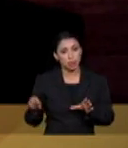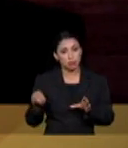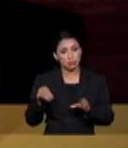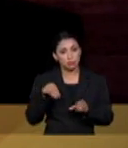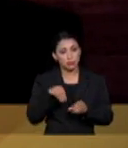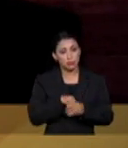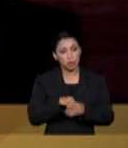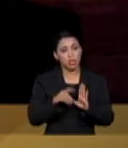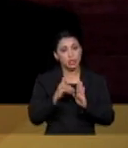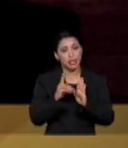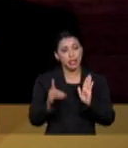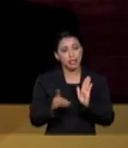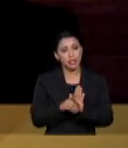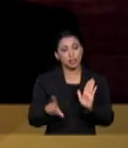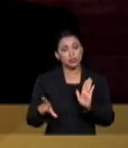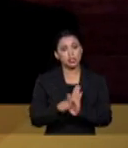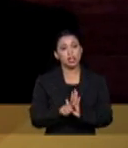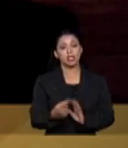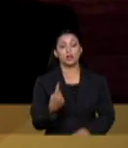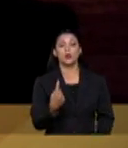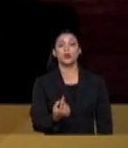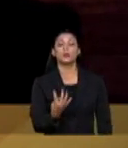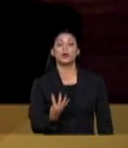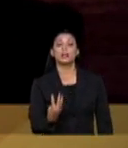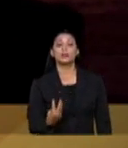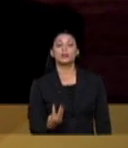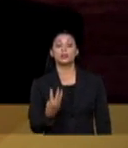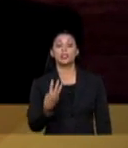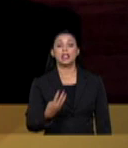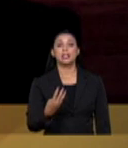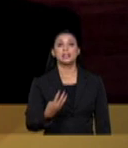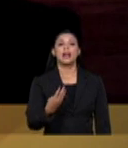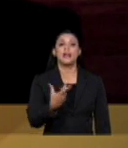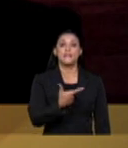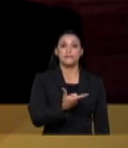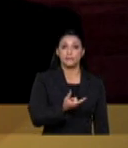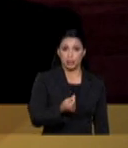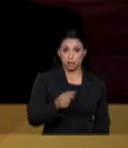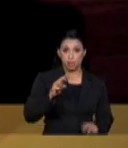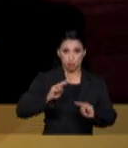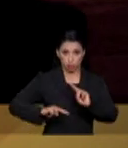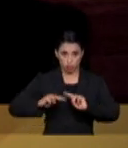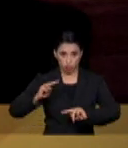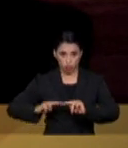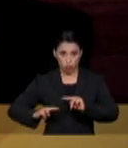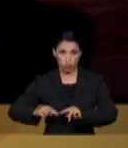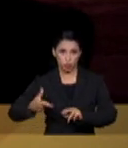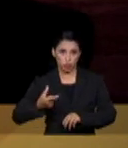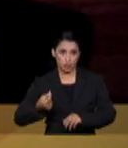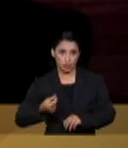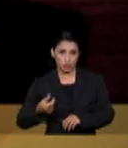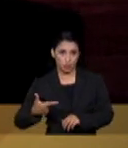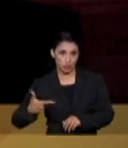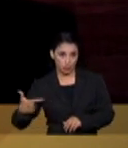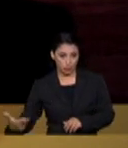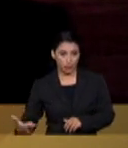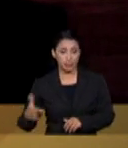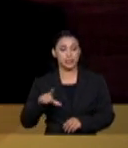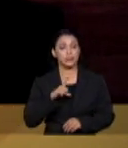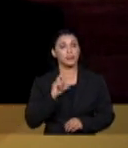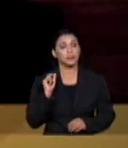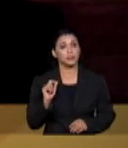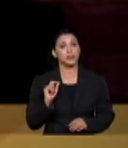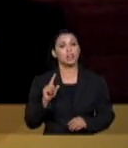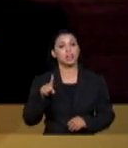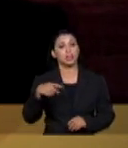pelo decreto legislativo 143 de Vinte de julho de 2002 e nesses ou promulgada